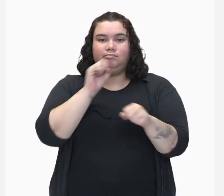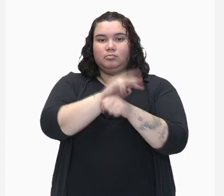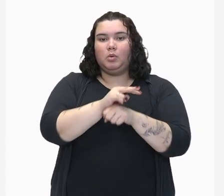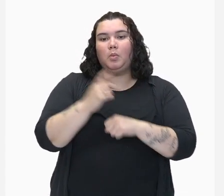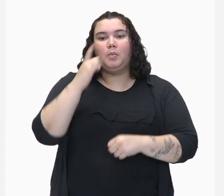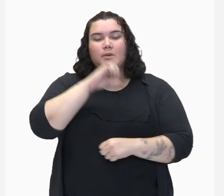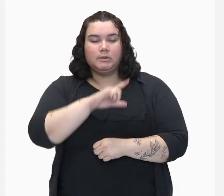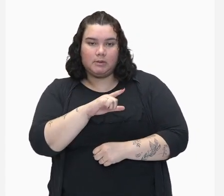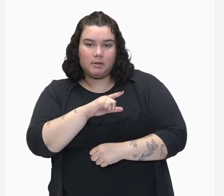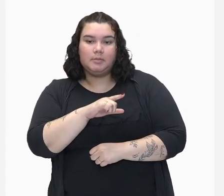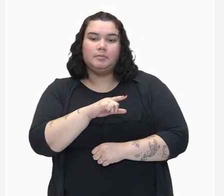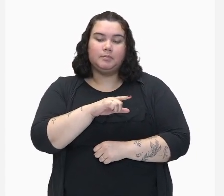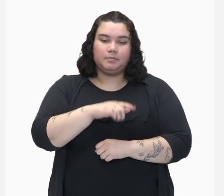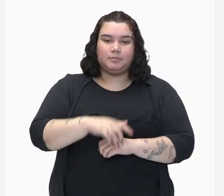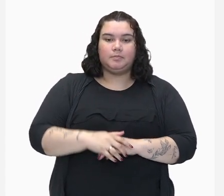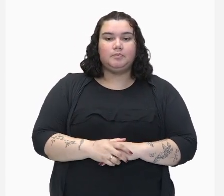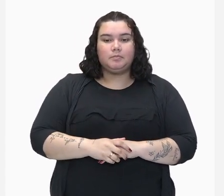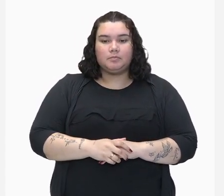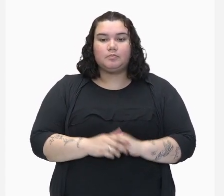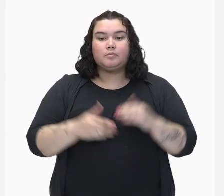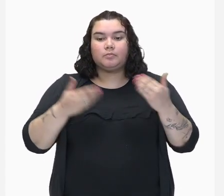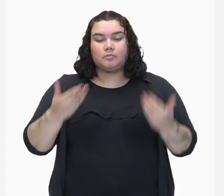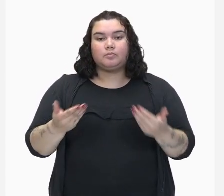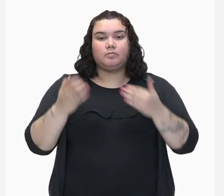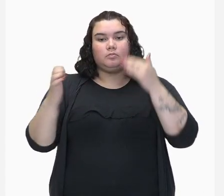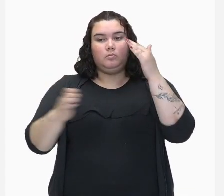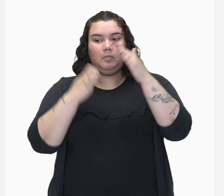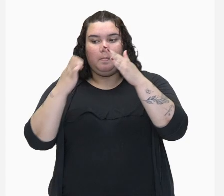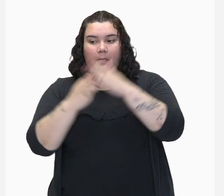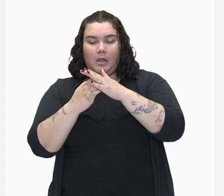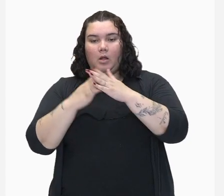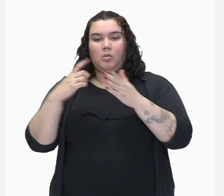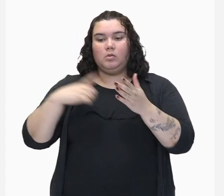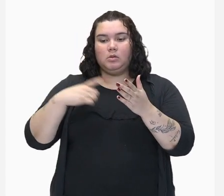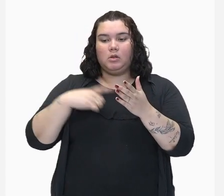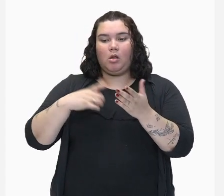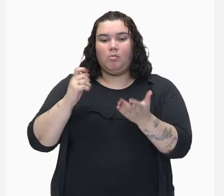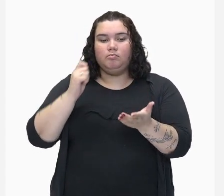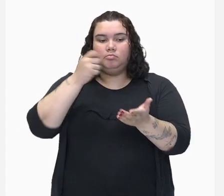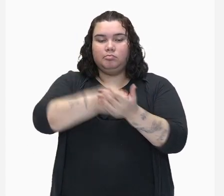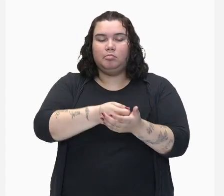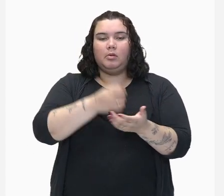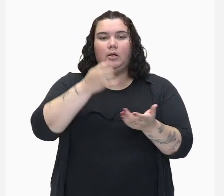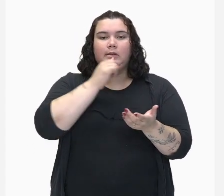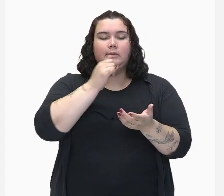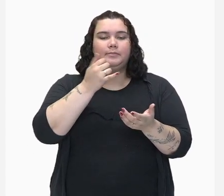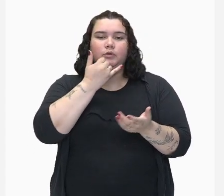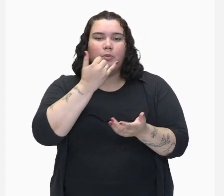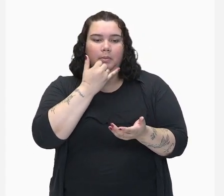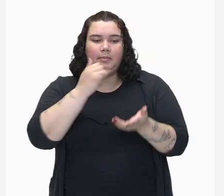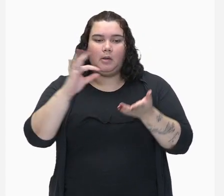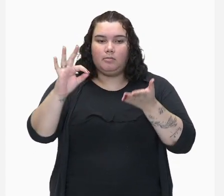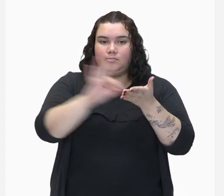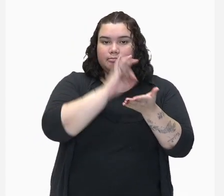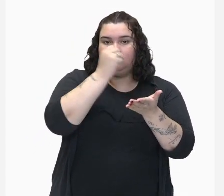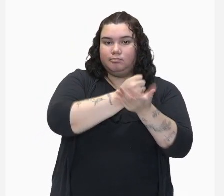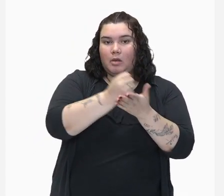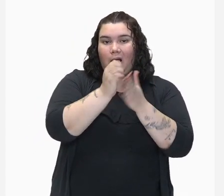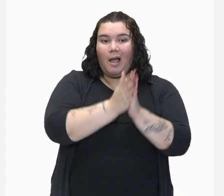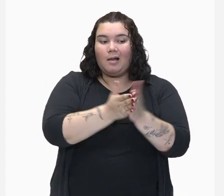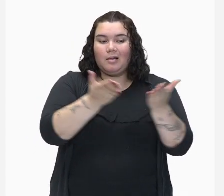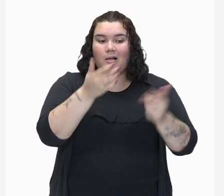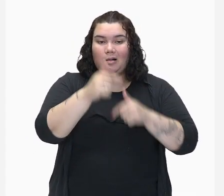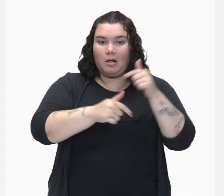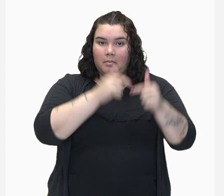né, empregos diretos são aqueles com contratos, são aqueles com carteira assinada. Já os indiretos já são aqueles